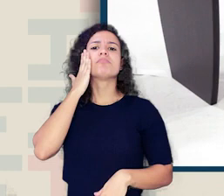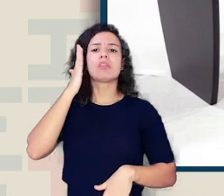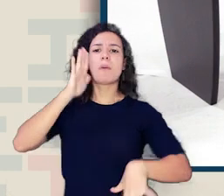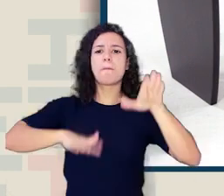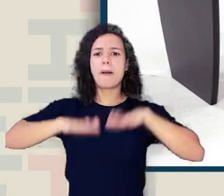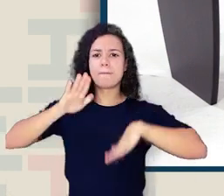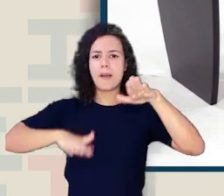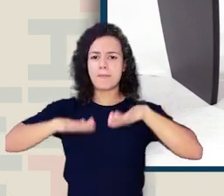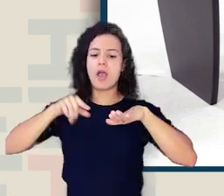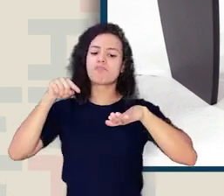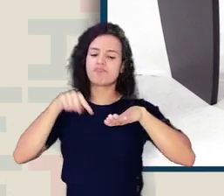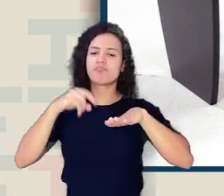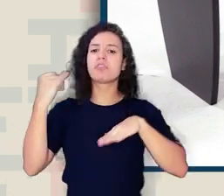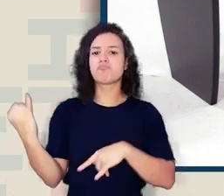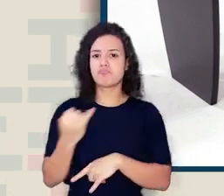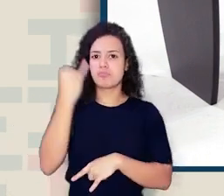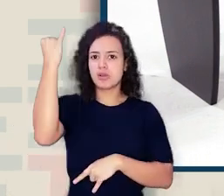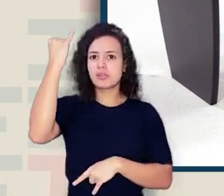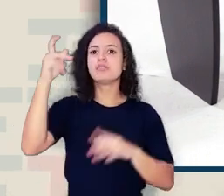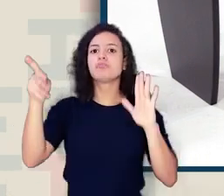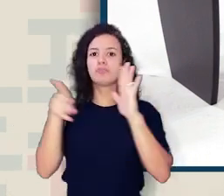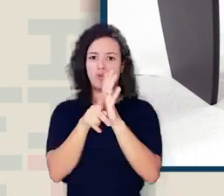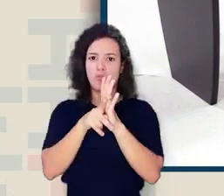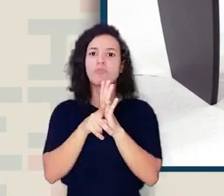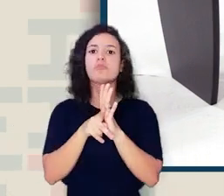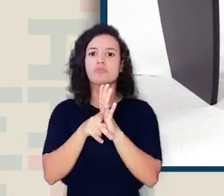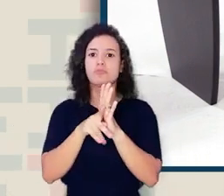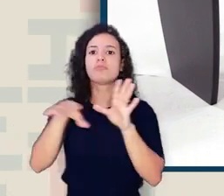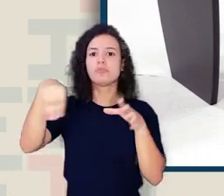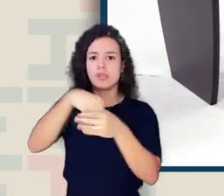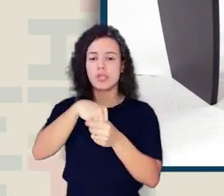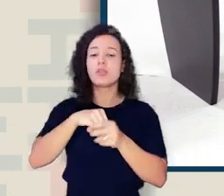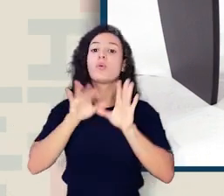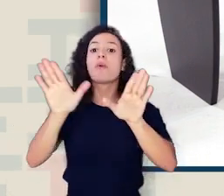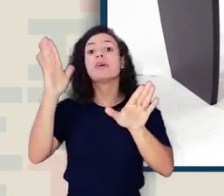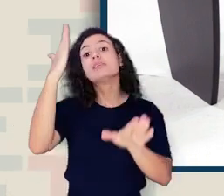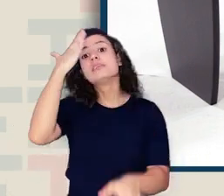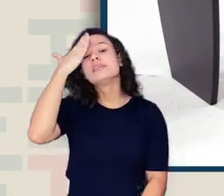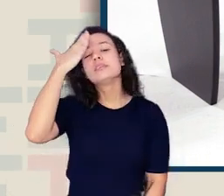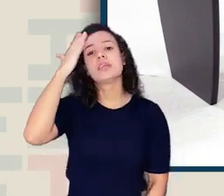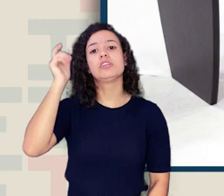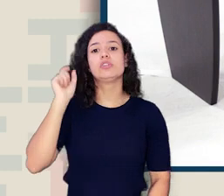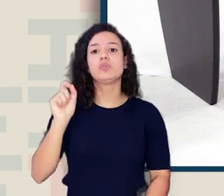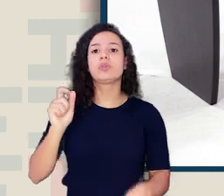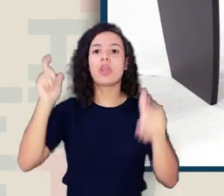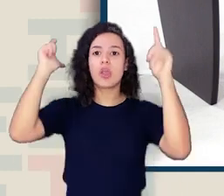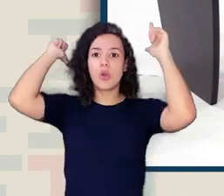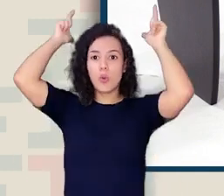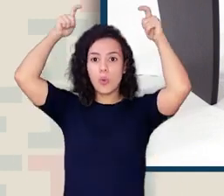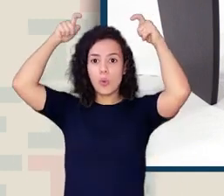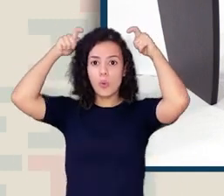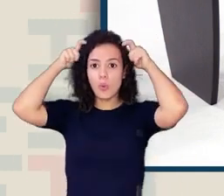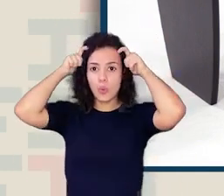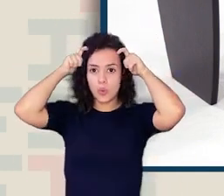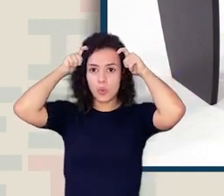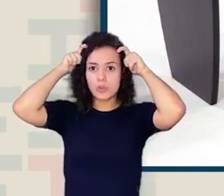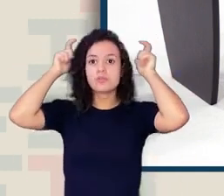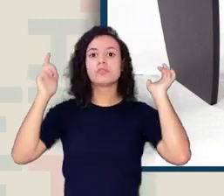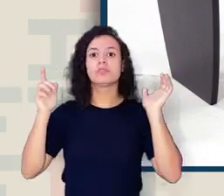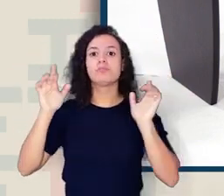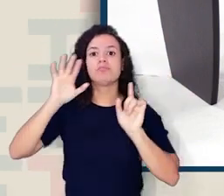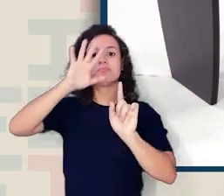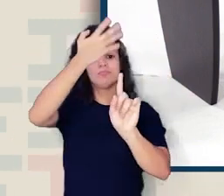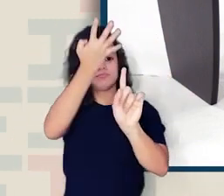apenas o tambor é um instrumento essencial desse batuque, mas nós vamos ter o entendimento que nas